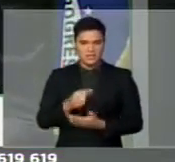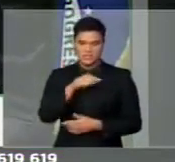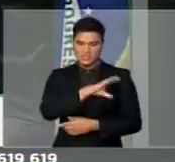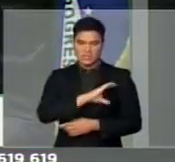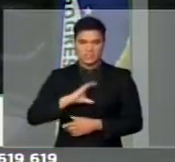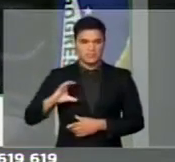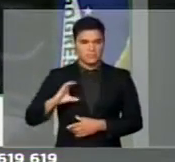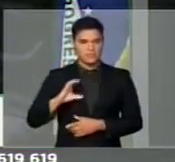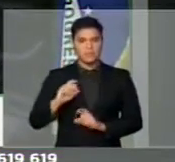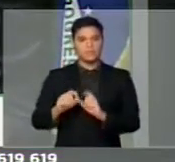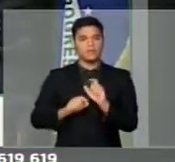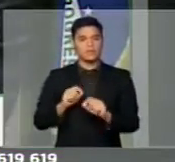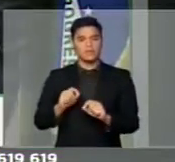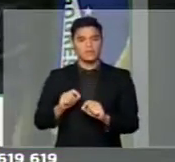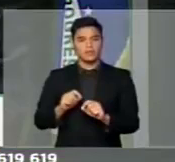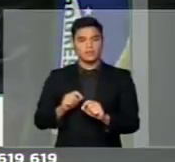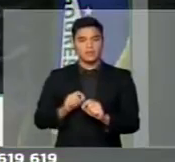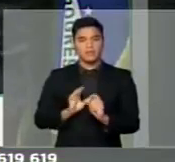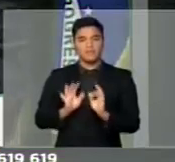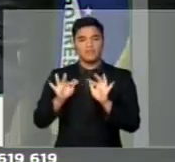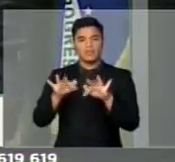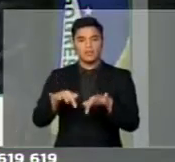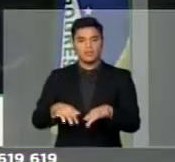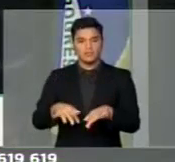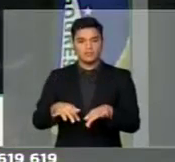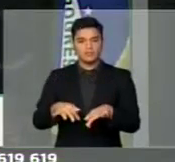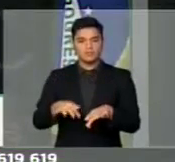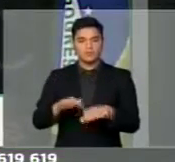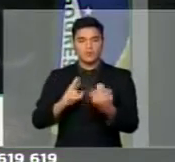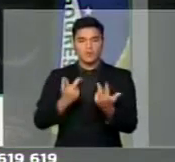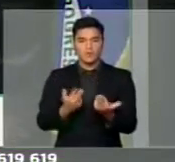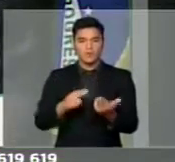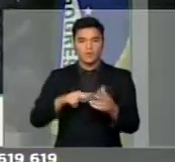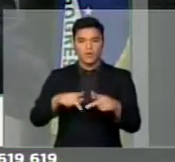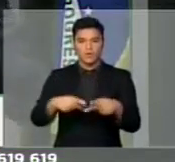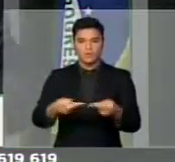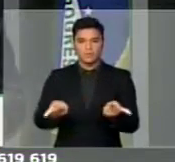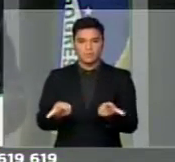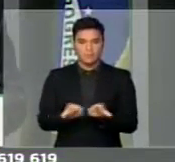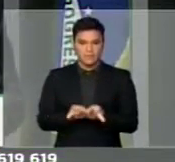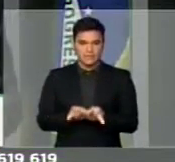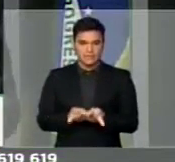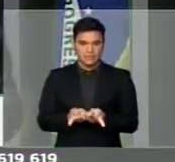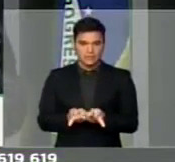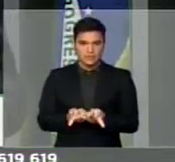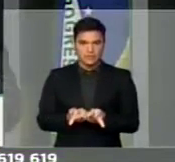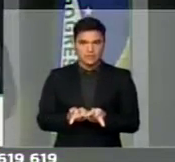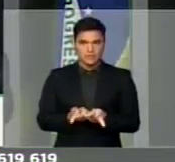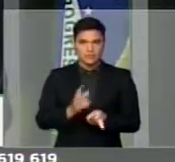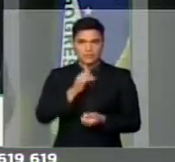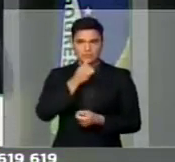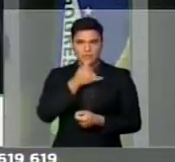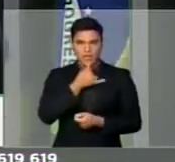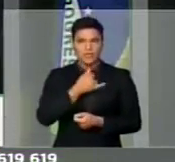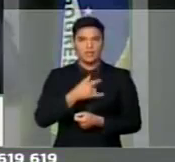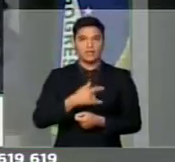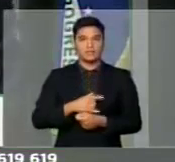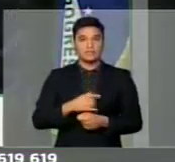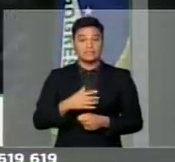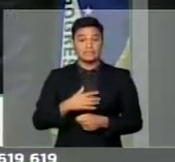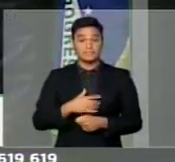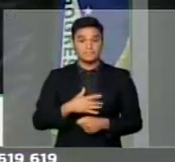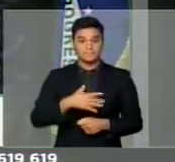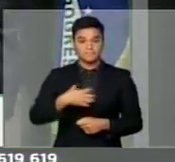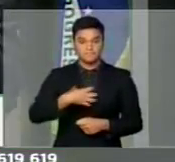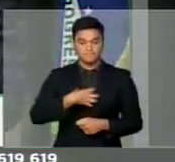tornando-as conhecidas como finalizou-se como uma grande pizza. É uma infelicidade e algo que eu e todos os